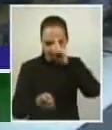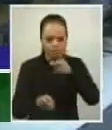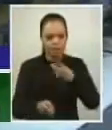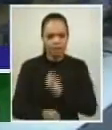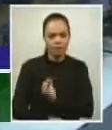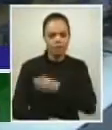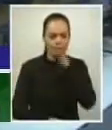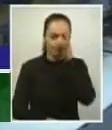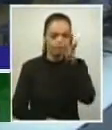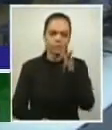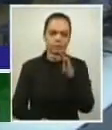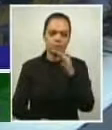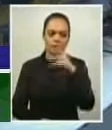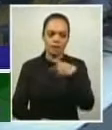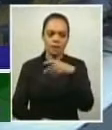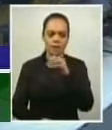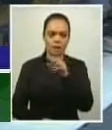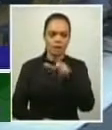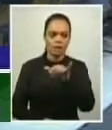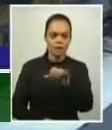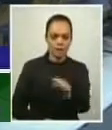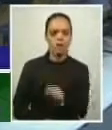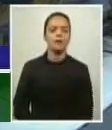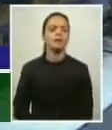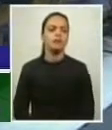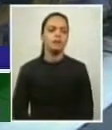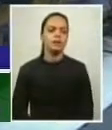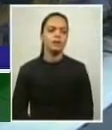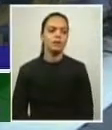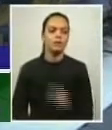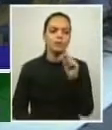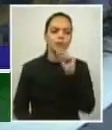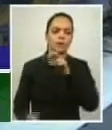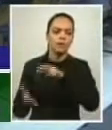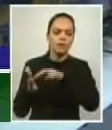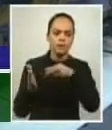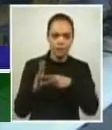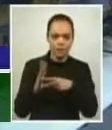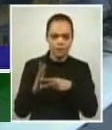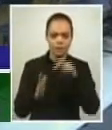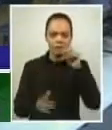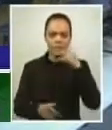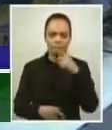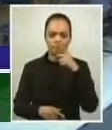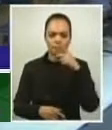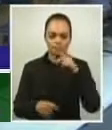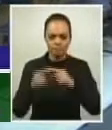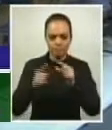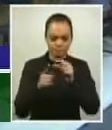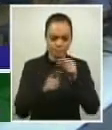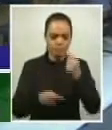Polly essa definição clássica grega da palavra política